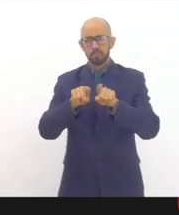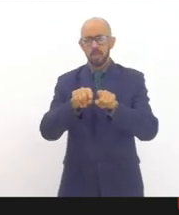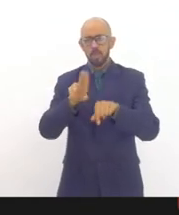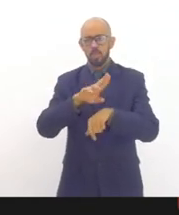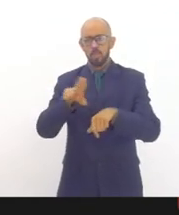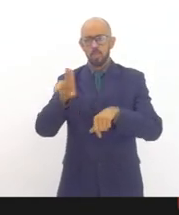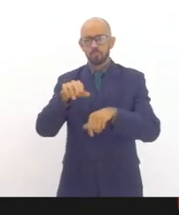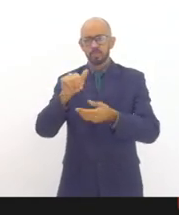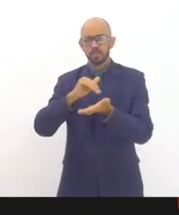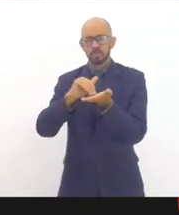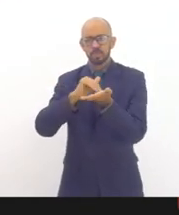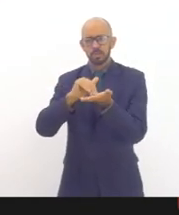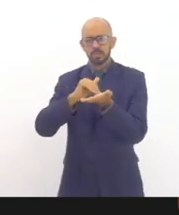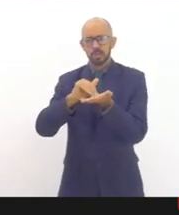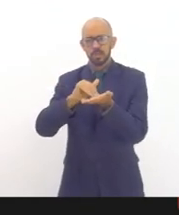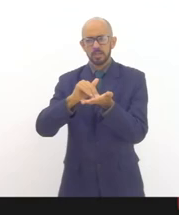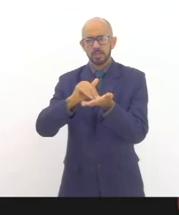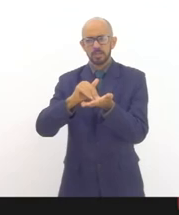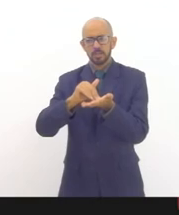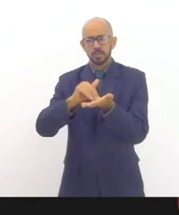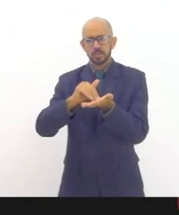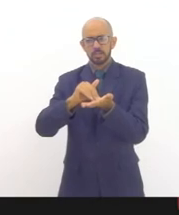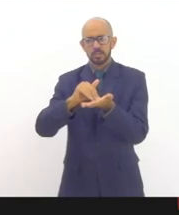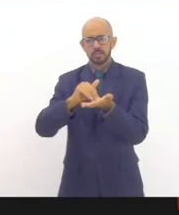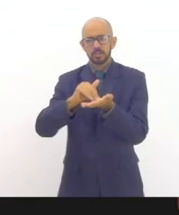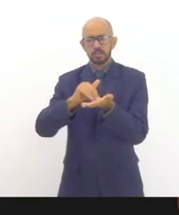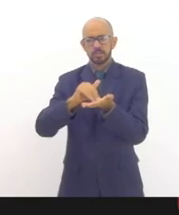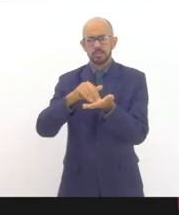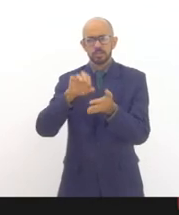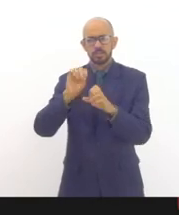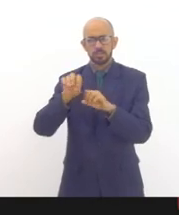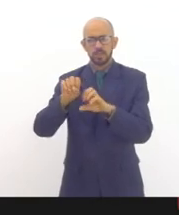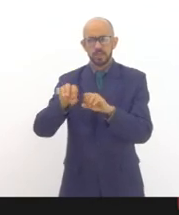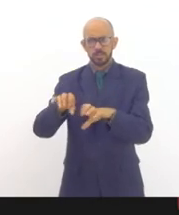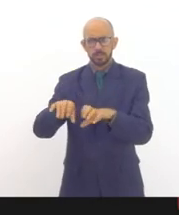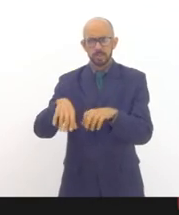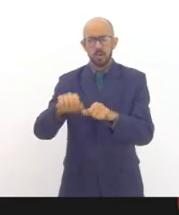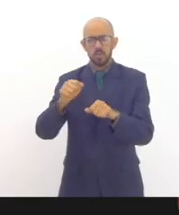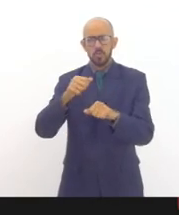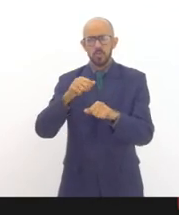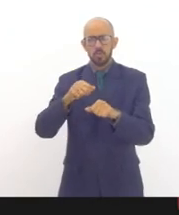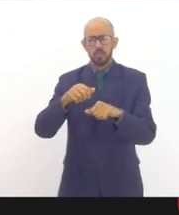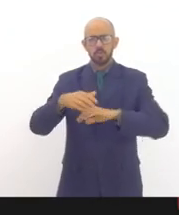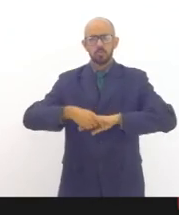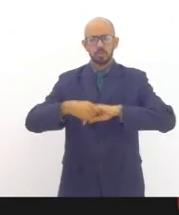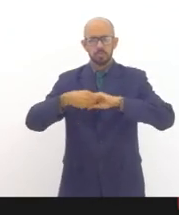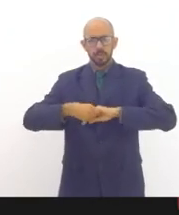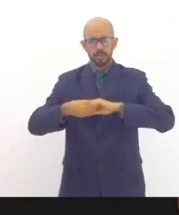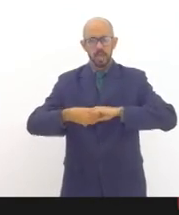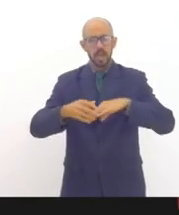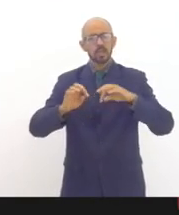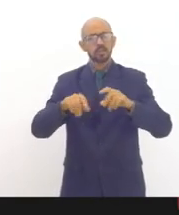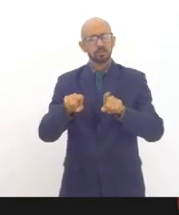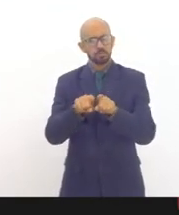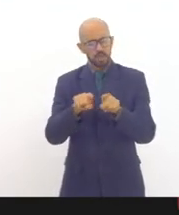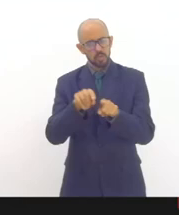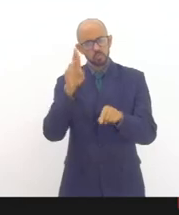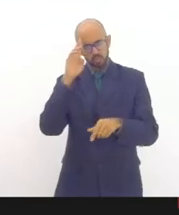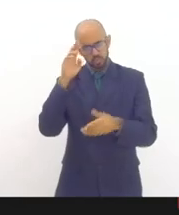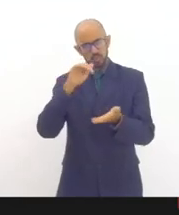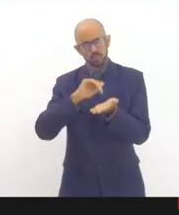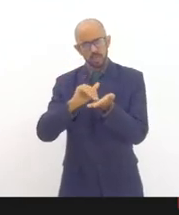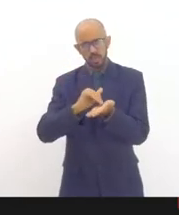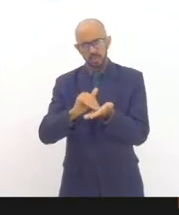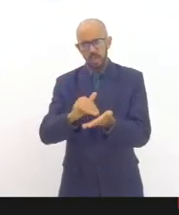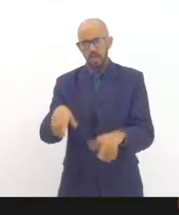da Secretaria do representante da Secretaria de Educação, cumprimentar todos os profissionais da Secretaria de Educação e